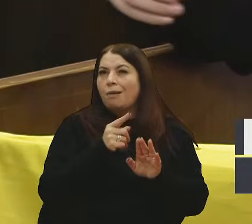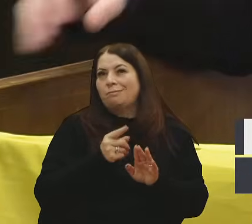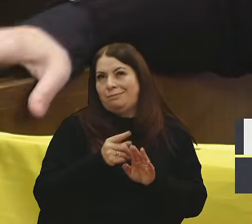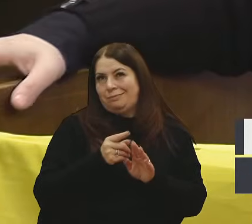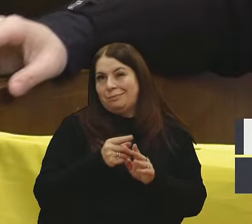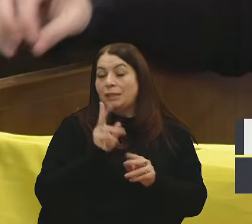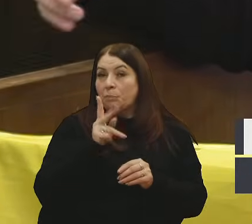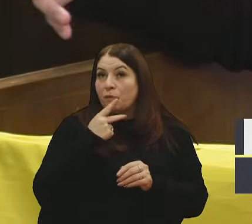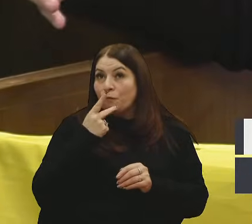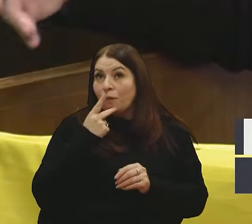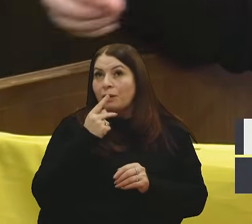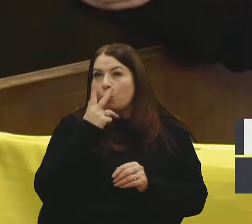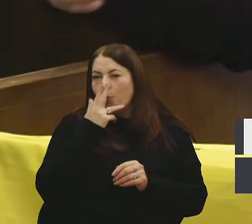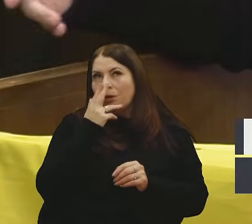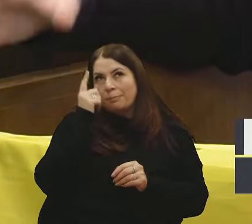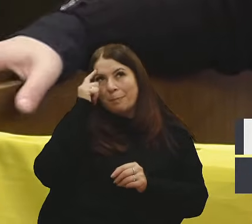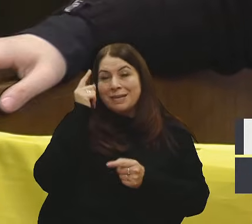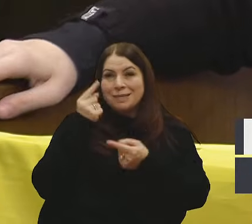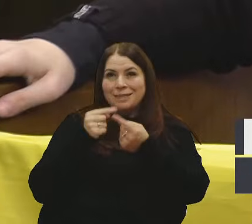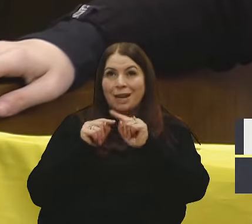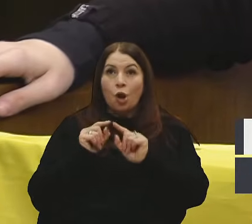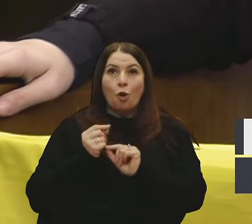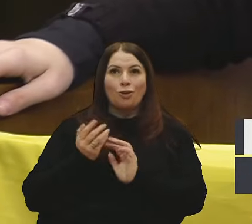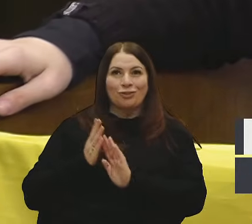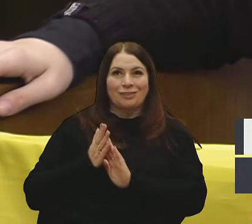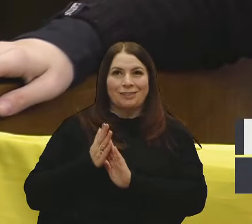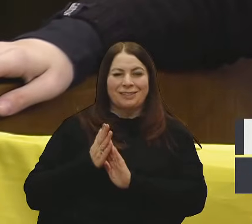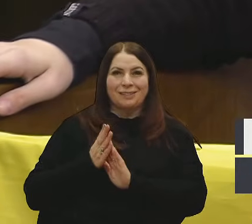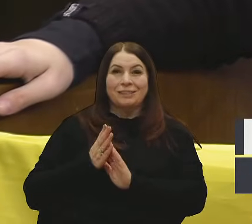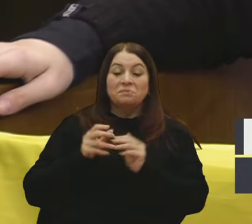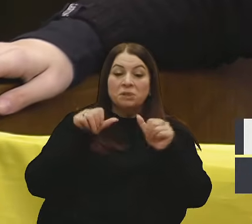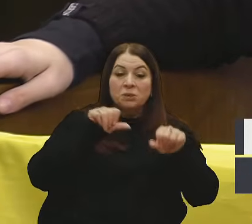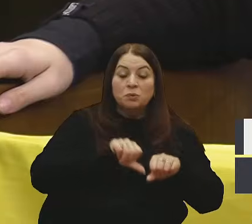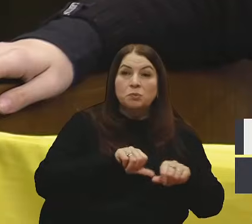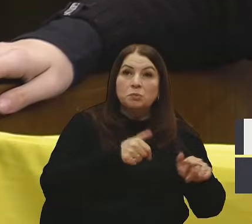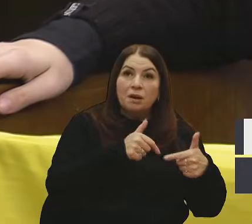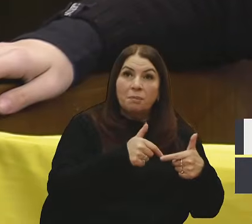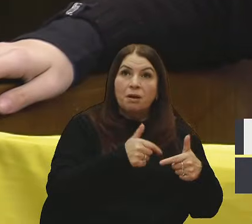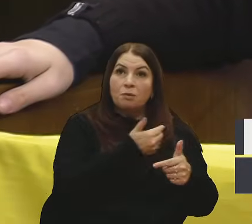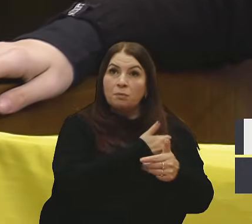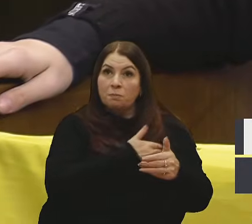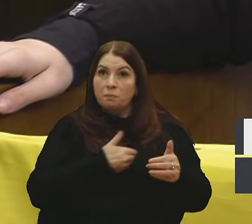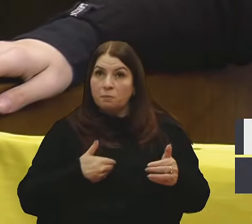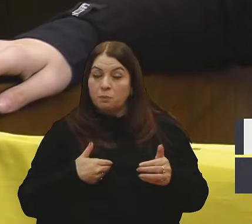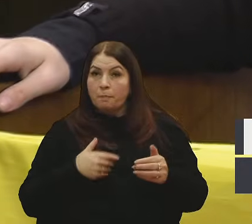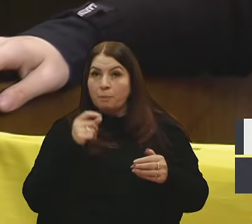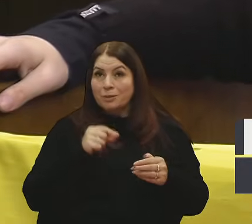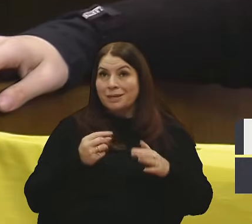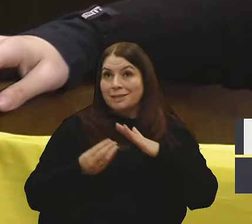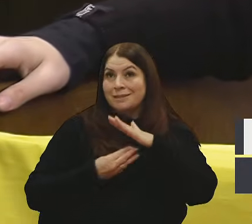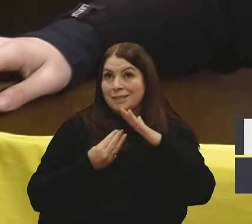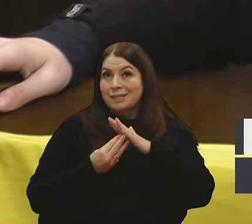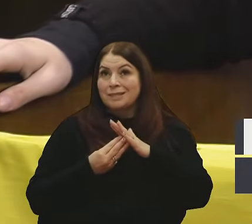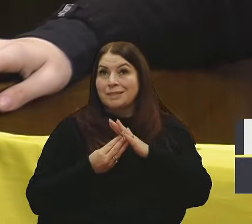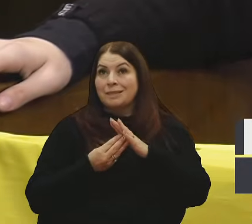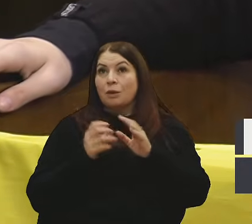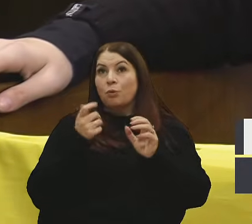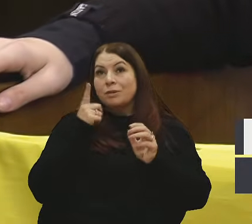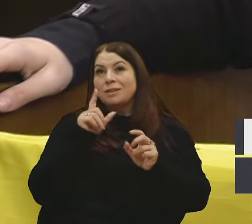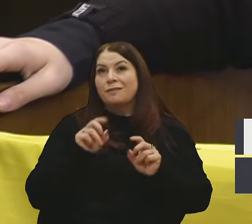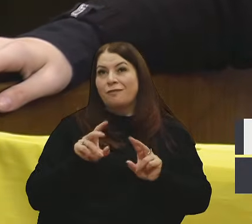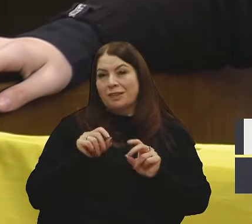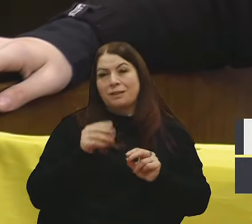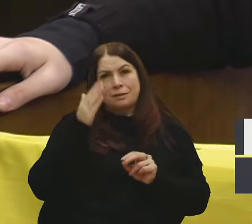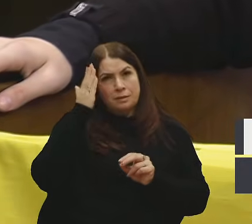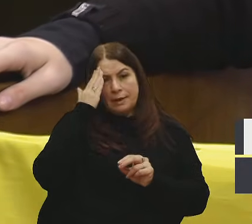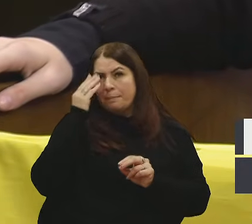sempre digo que é a mesma lógica, é o mesmo remédio. Precarizam um serviço público para poder terceirizar, para poder vender. Nós sabemos que